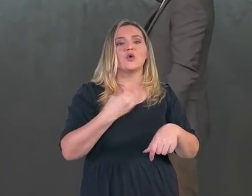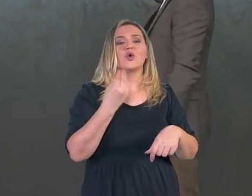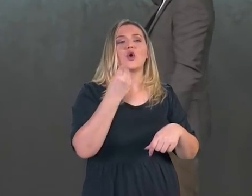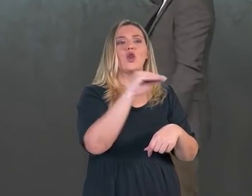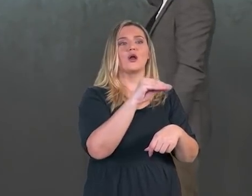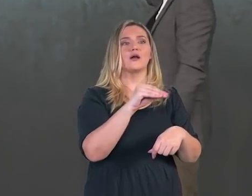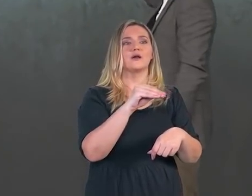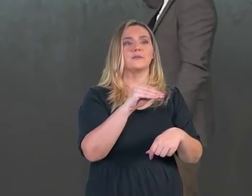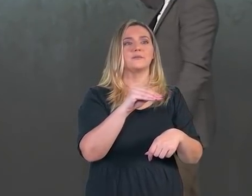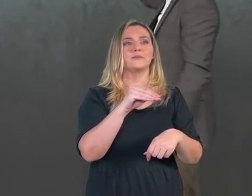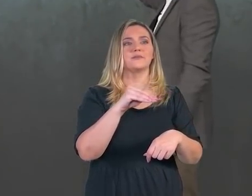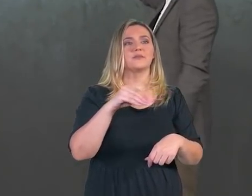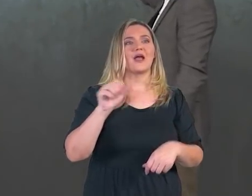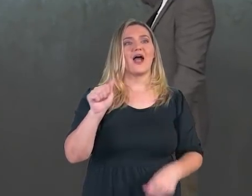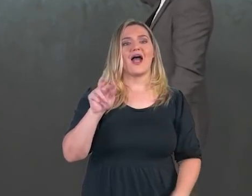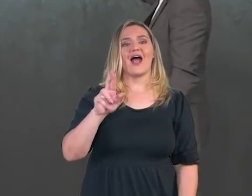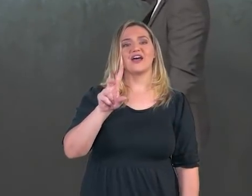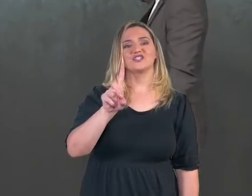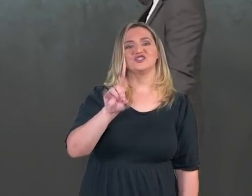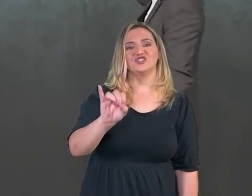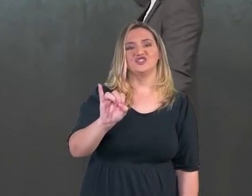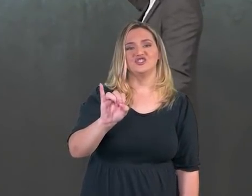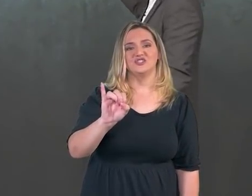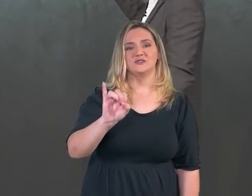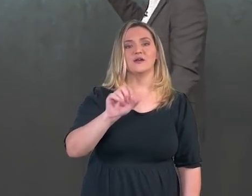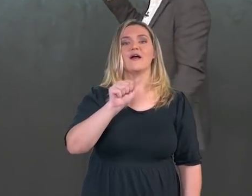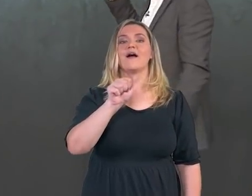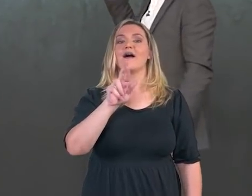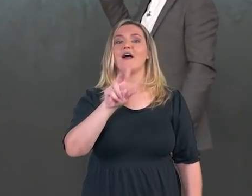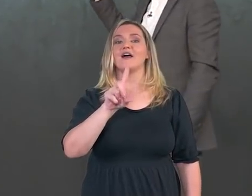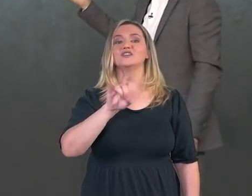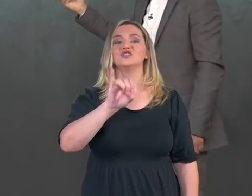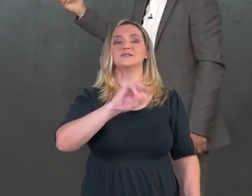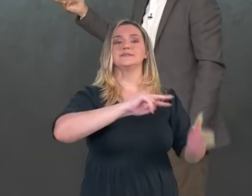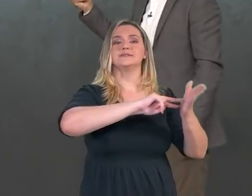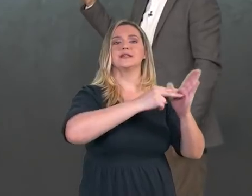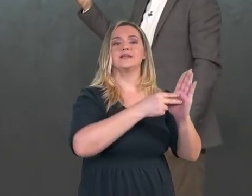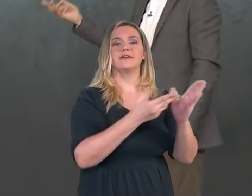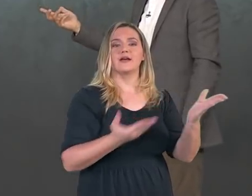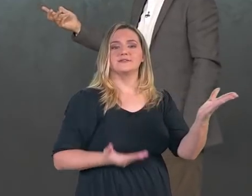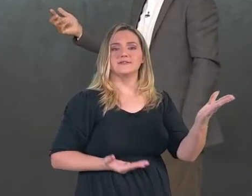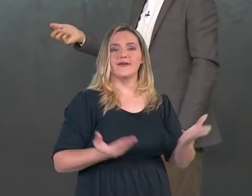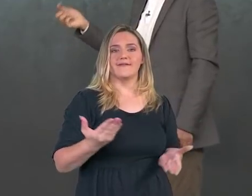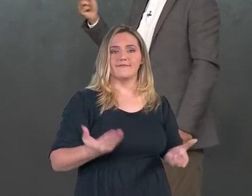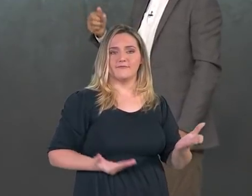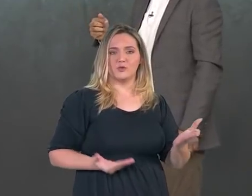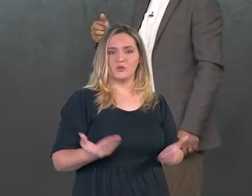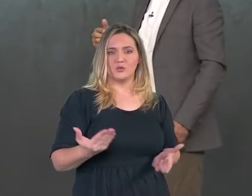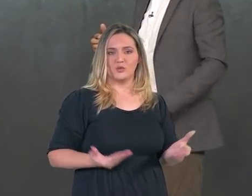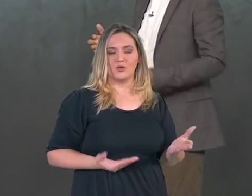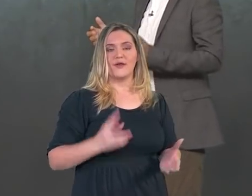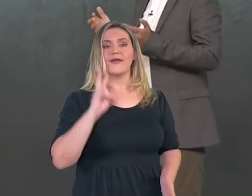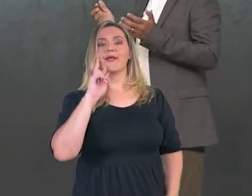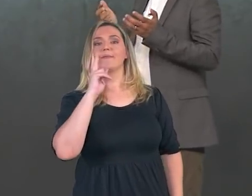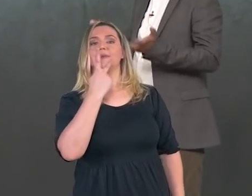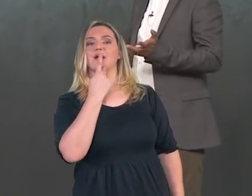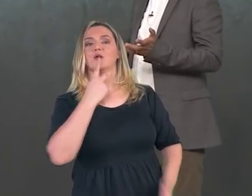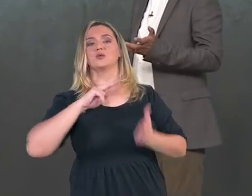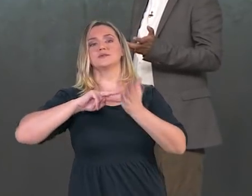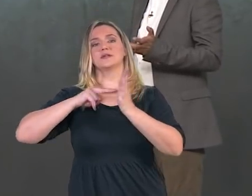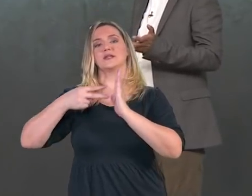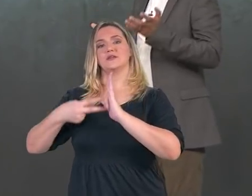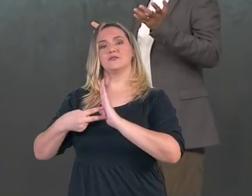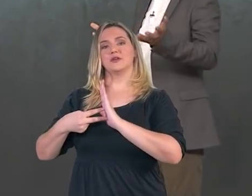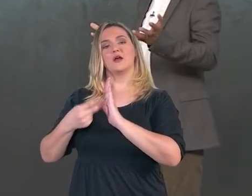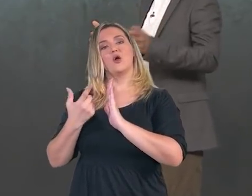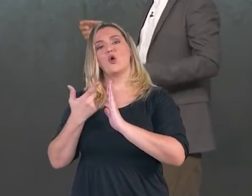Abednego. É o seguinte, porque Ardi significa servo em acadiano. Em hebraico é